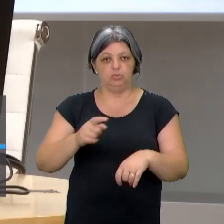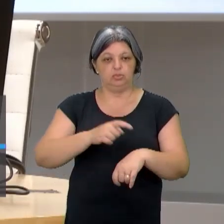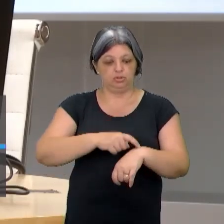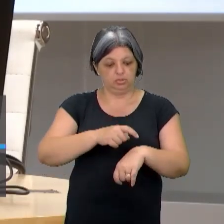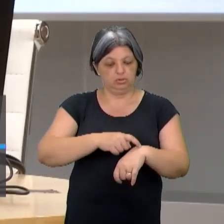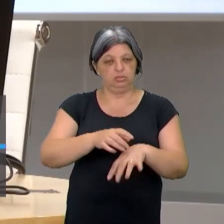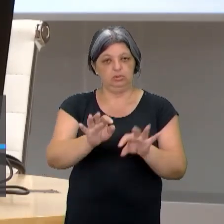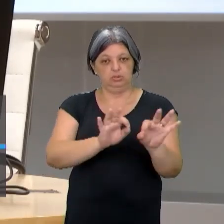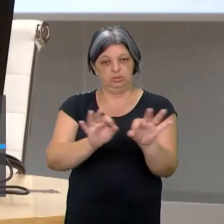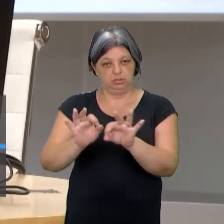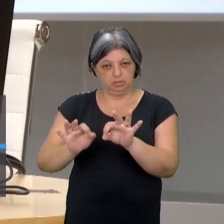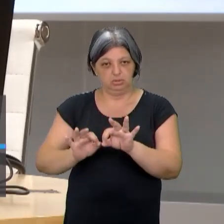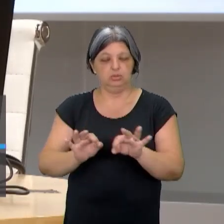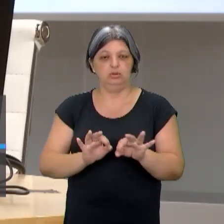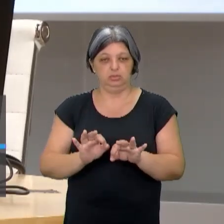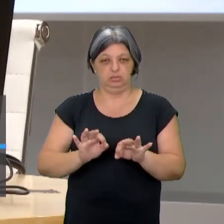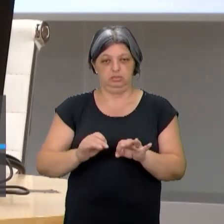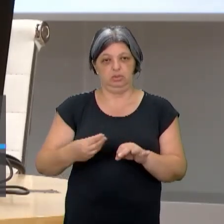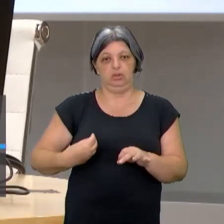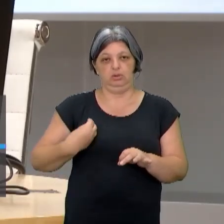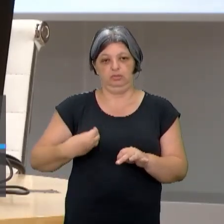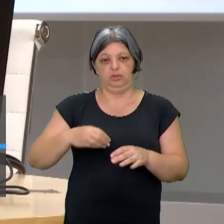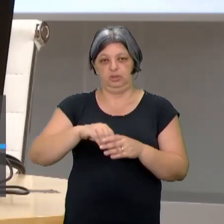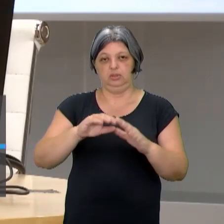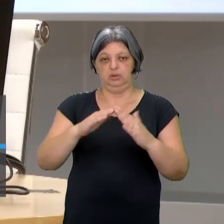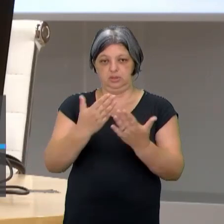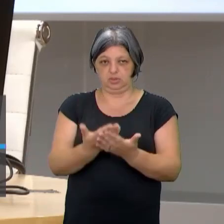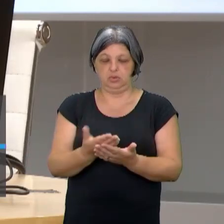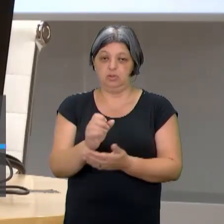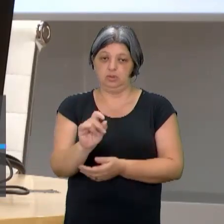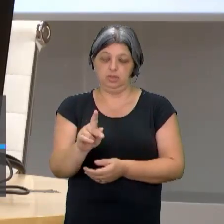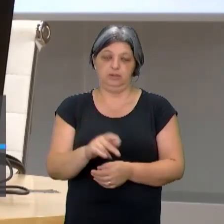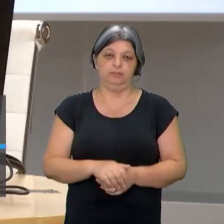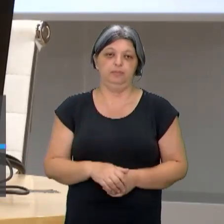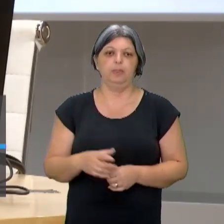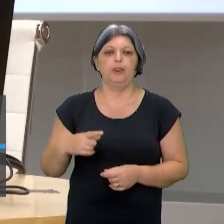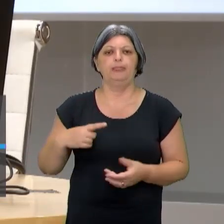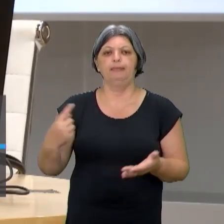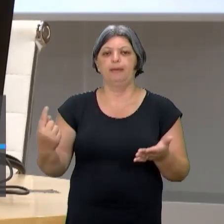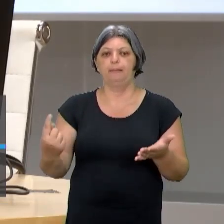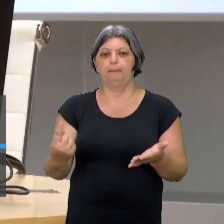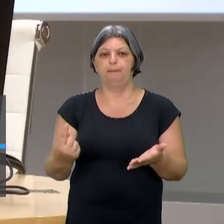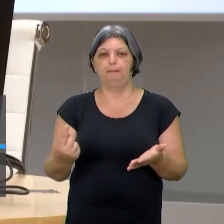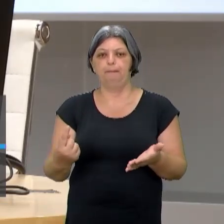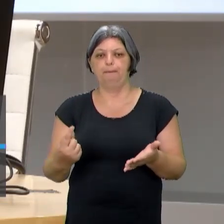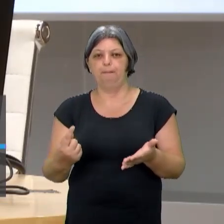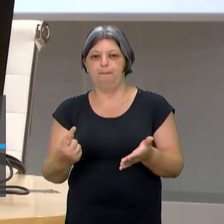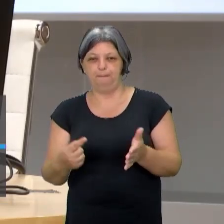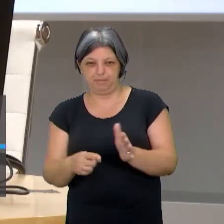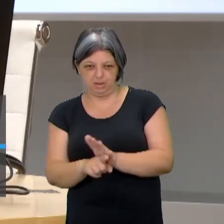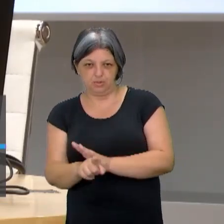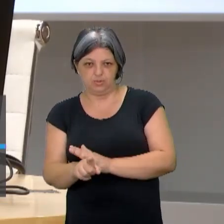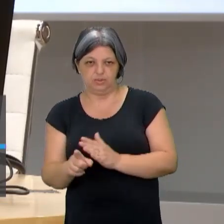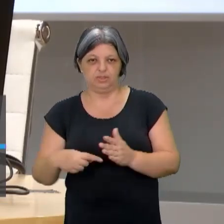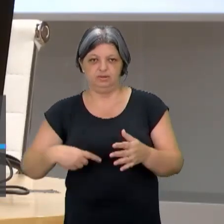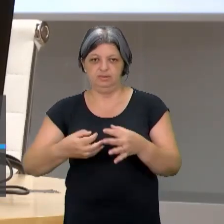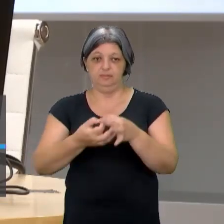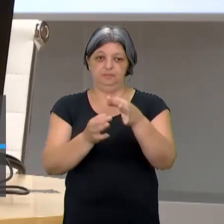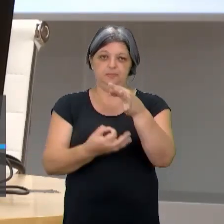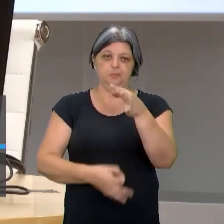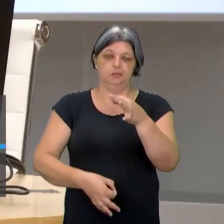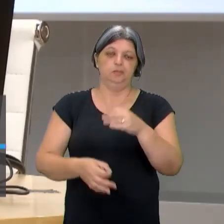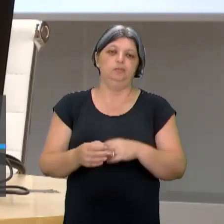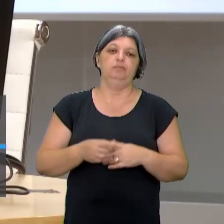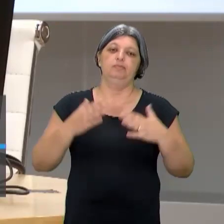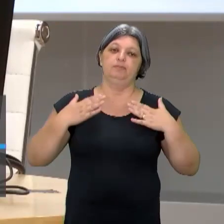muitas das coisas da vida escolar da escola, tá bom? Então, a gente tem uma pergunta aqui para vocês, né? Falei demais agora, vamos dar aí